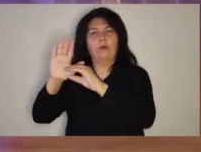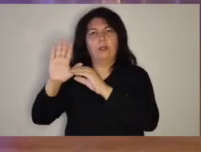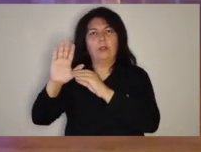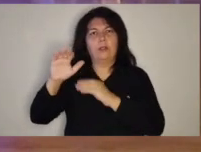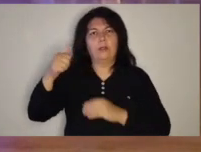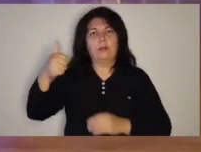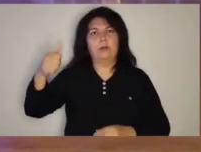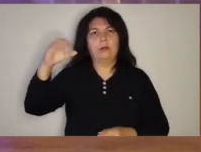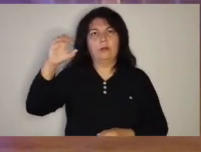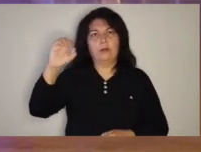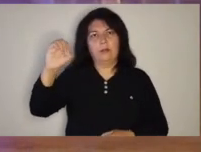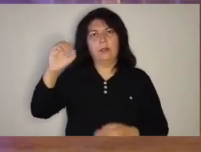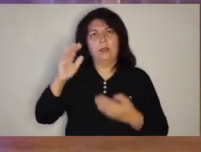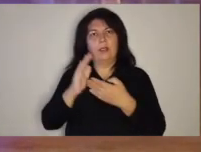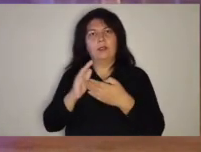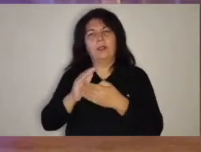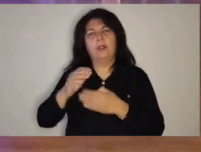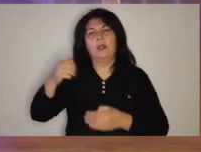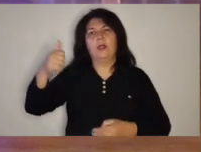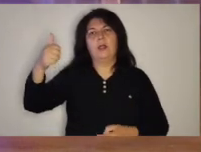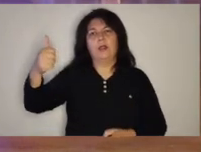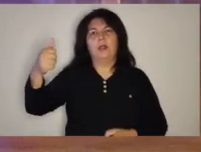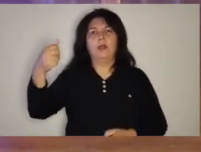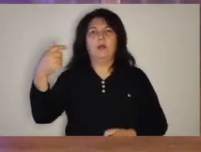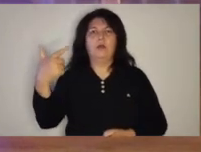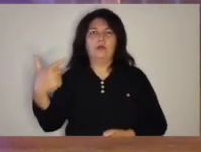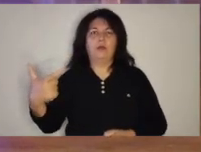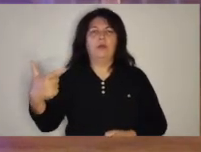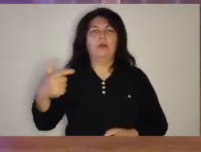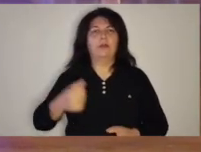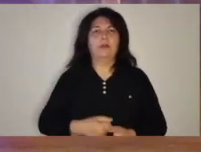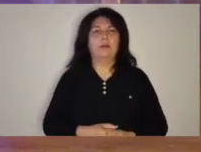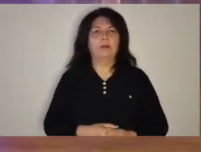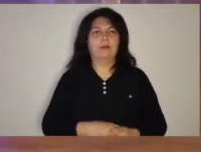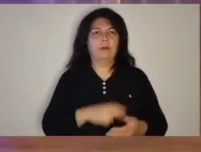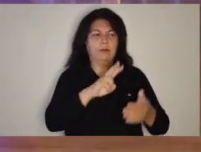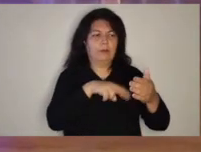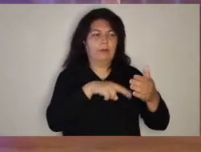ao 12. Eu vou ler na Nova Tradução Linguagem de hoje,